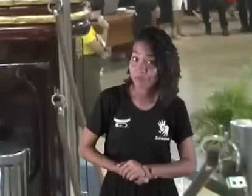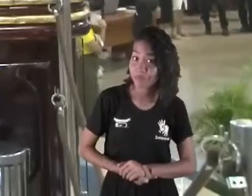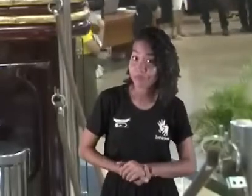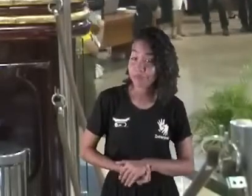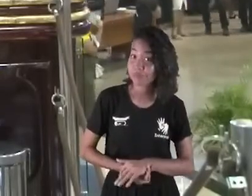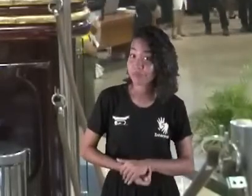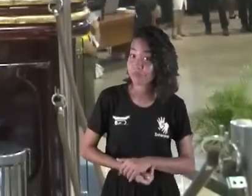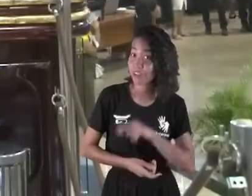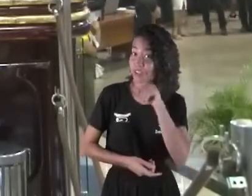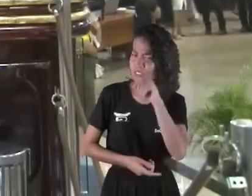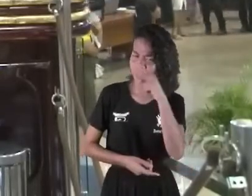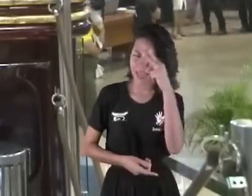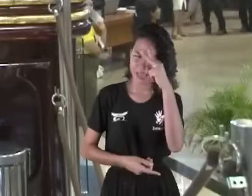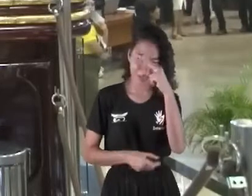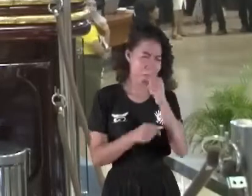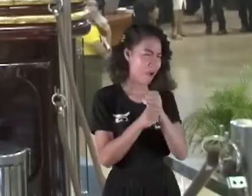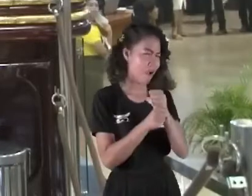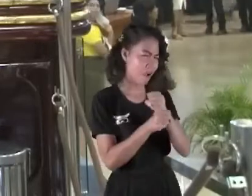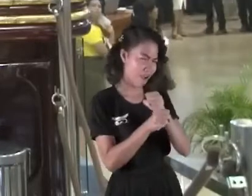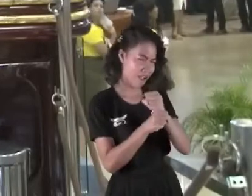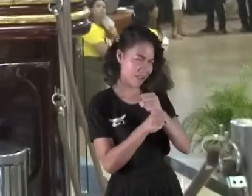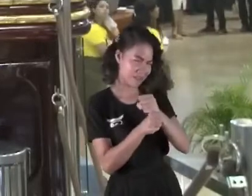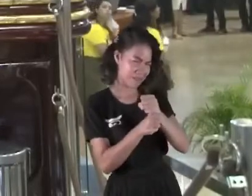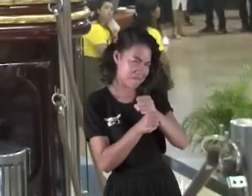Você ainda lembra o ano?